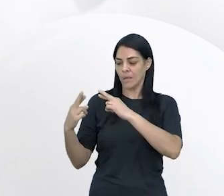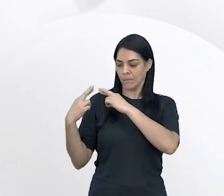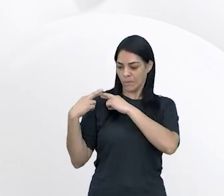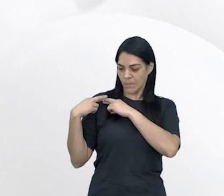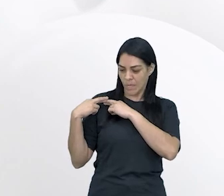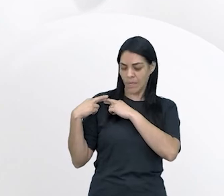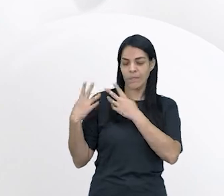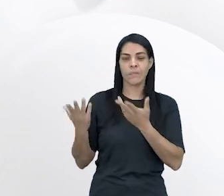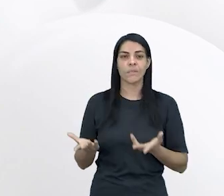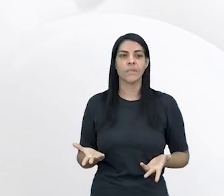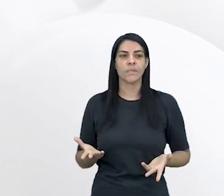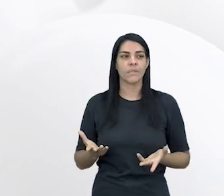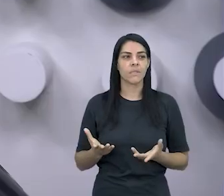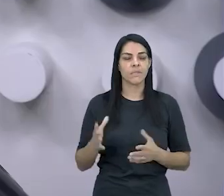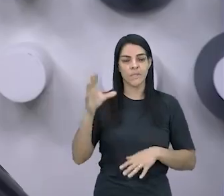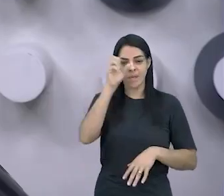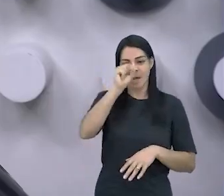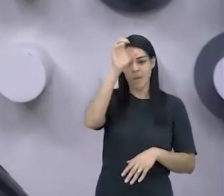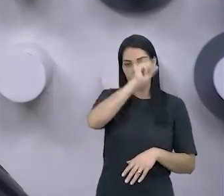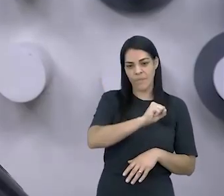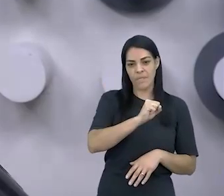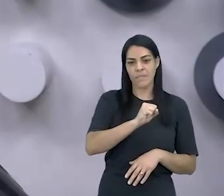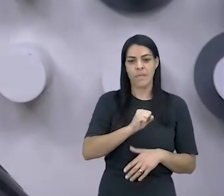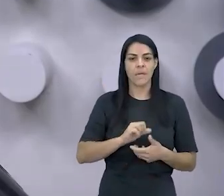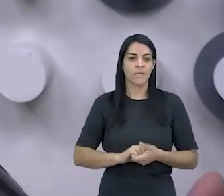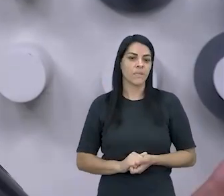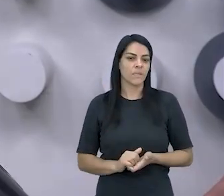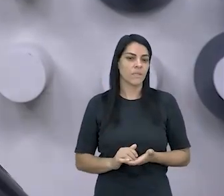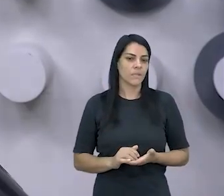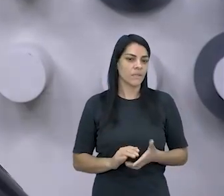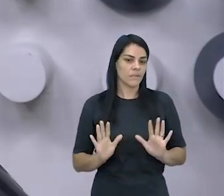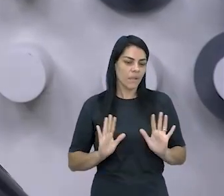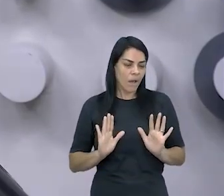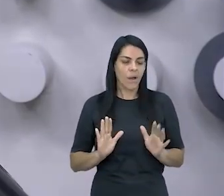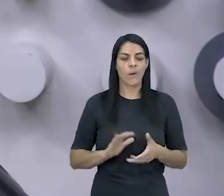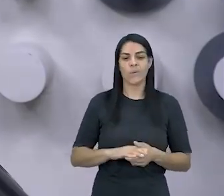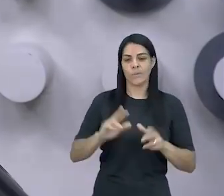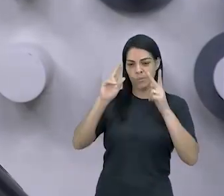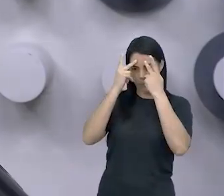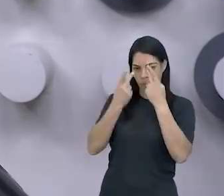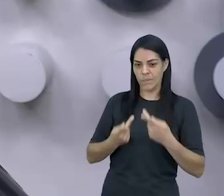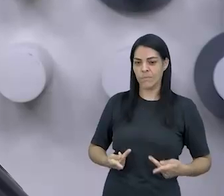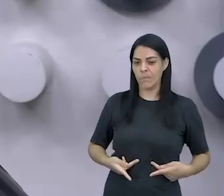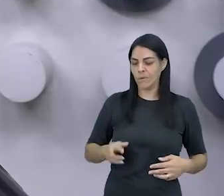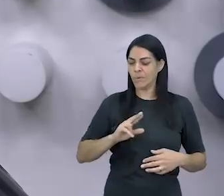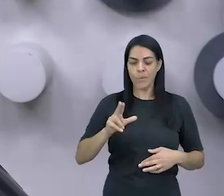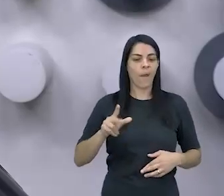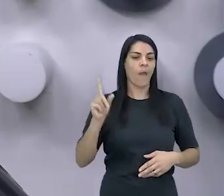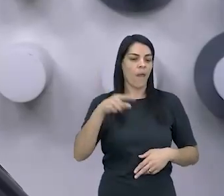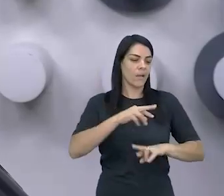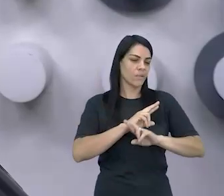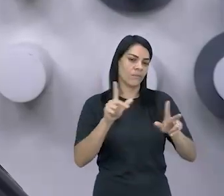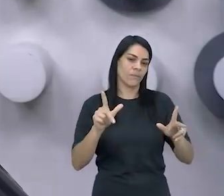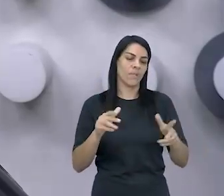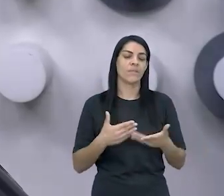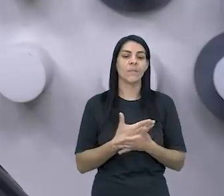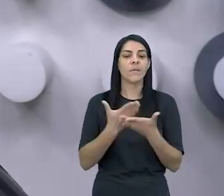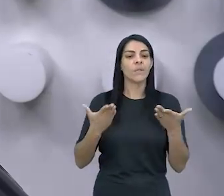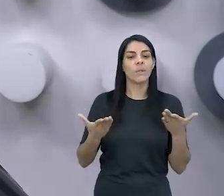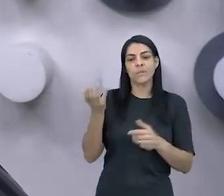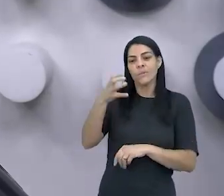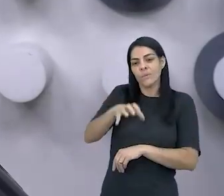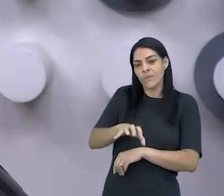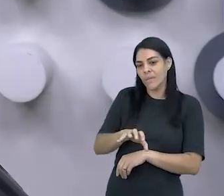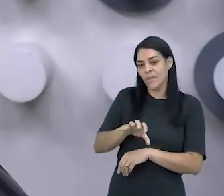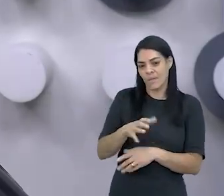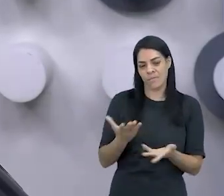responsabilidade de gerar aprendizagem. O ser humano não é isso. Eu não sou isso. Né? Nós não somos isso. Nós não queremos